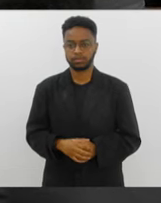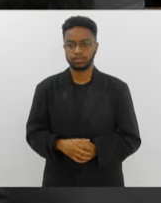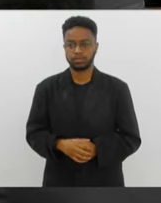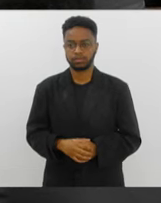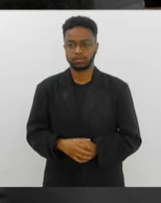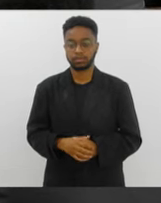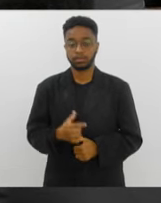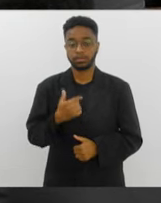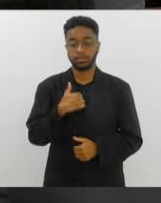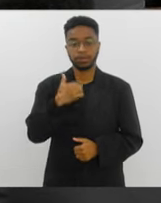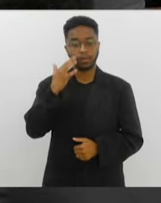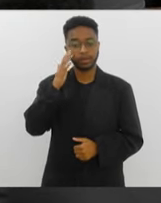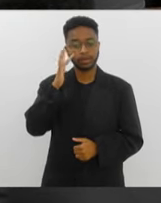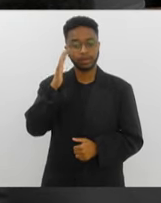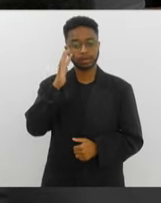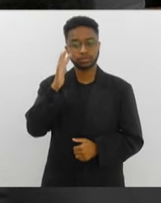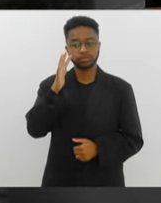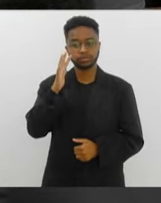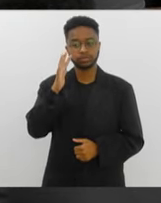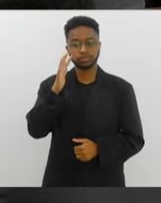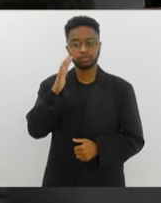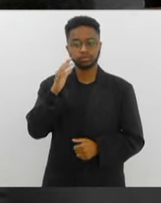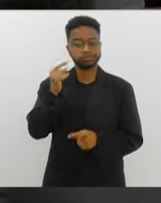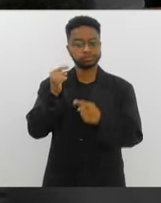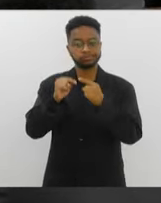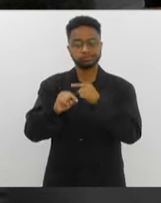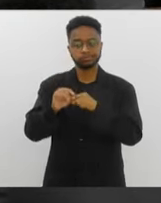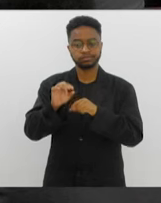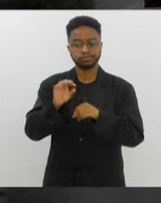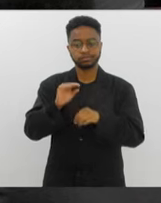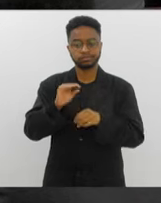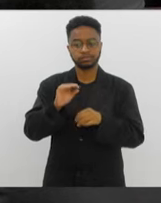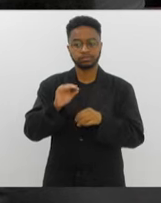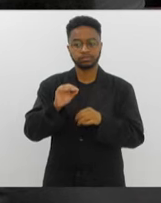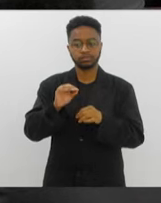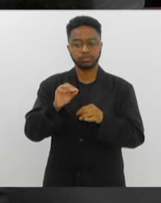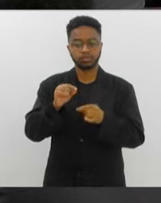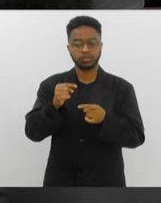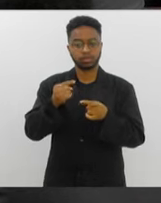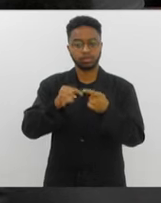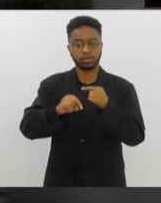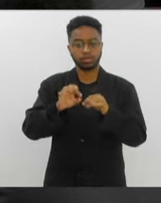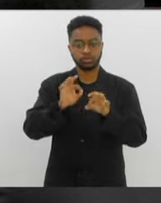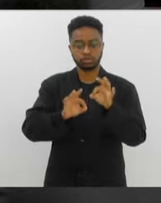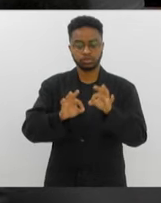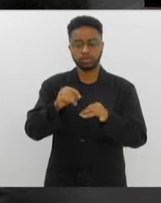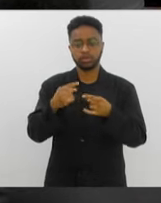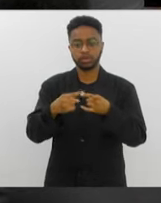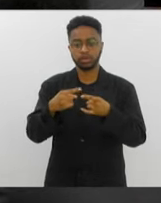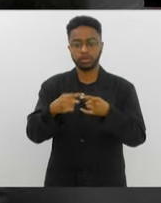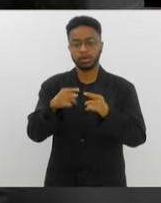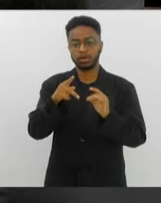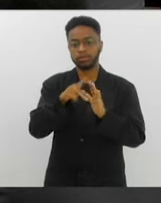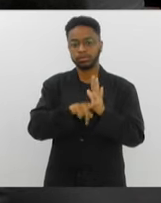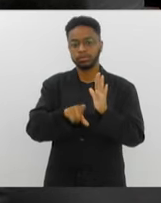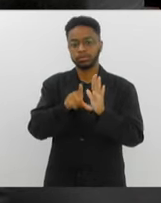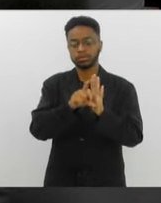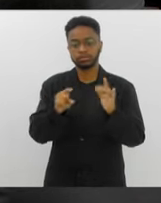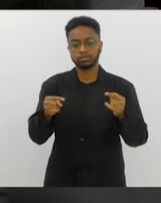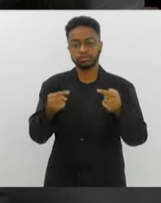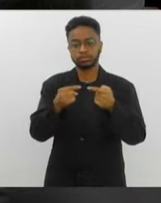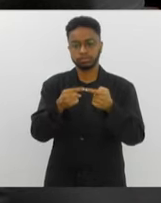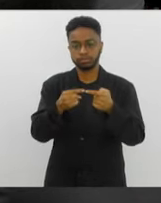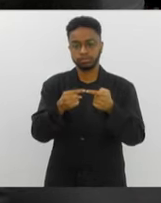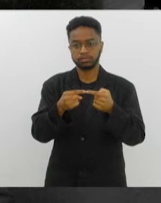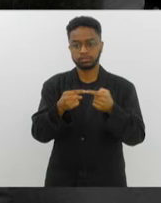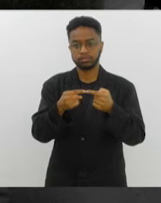Eu penso que não procede a injuridicidade e vou justificar, pois o projeto de lei ele está em conformidade com a